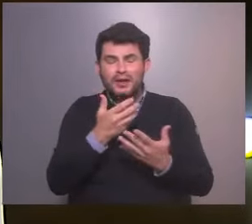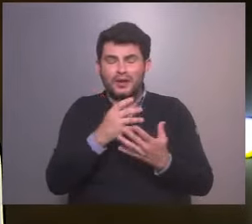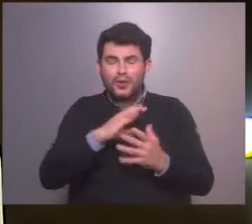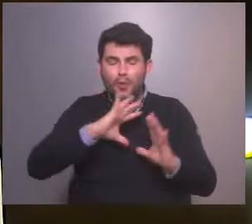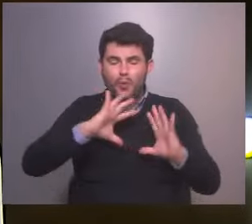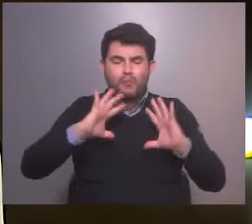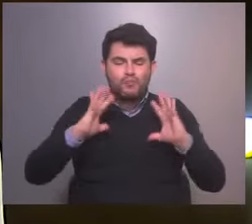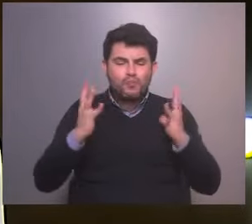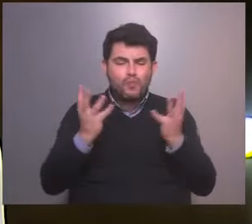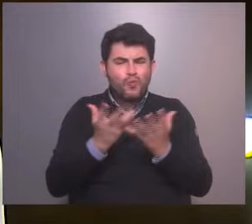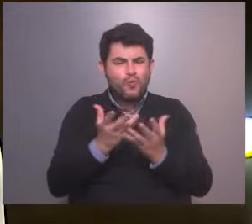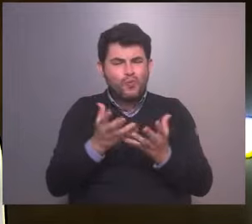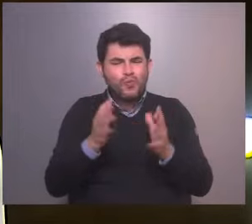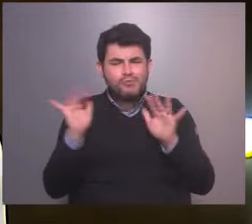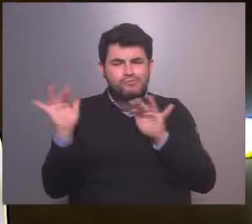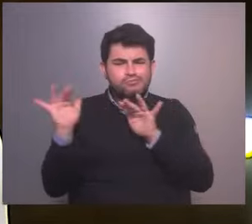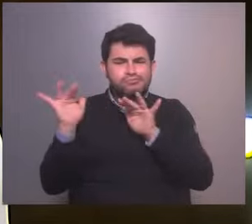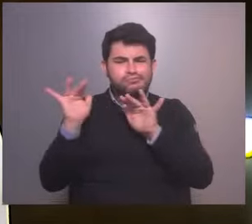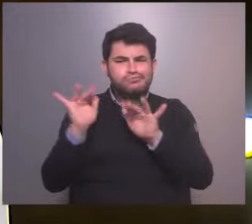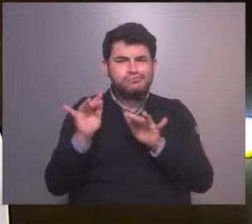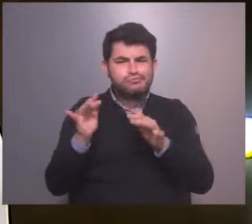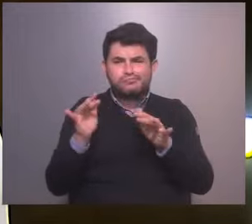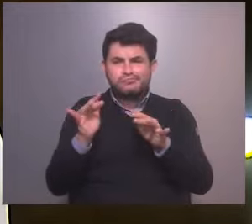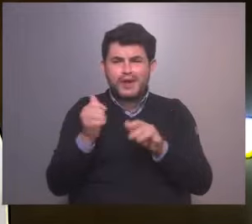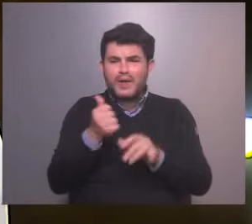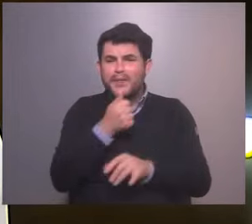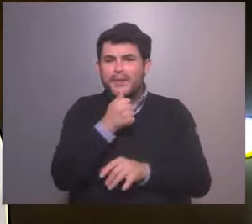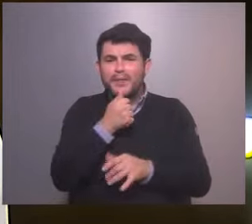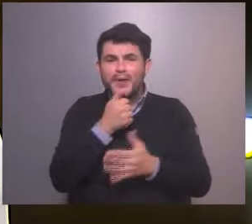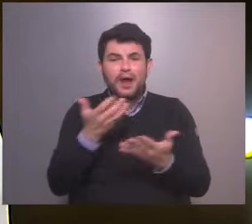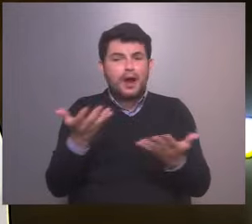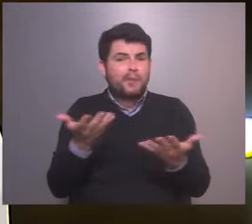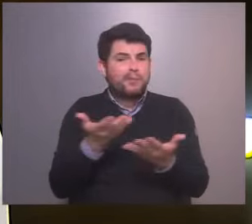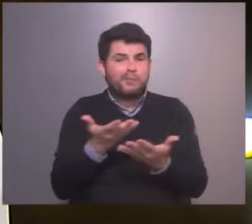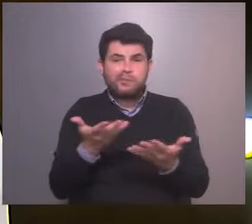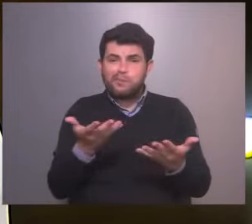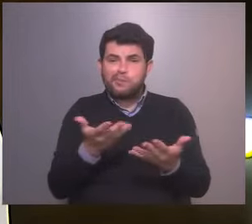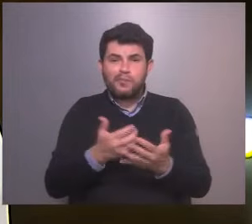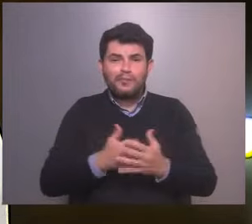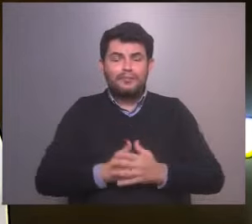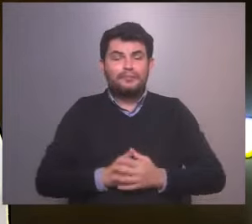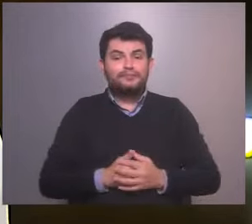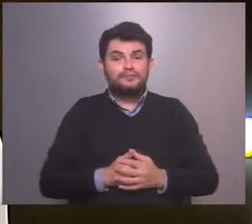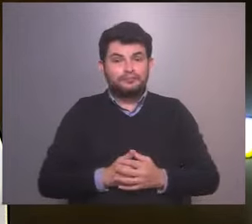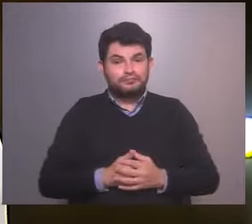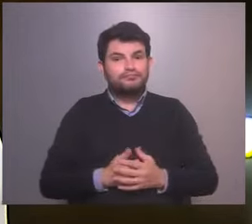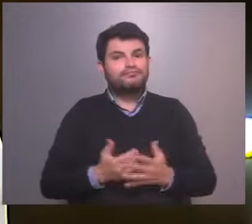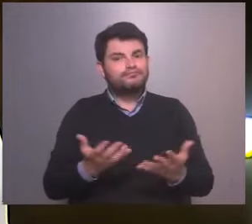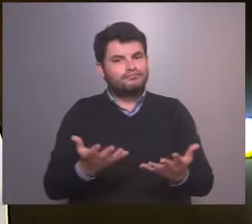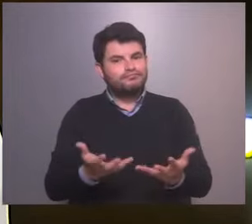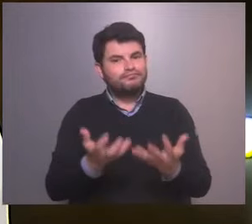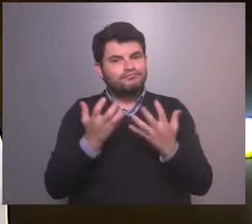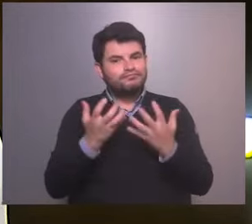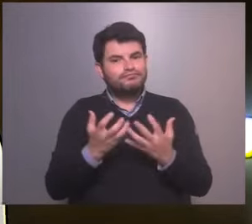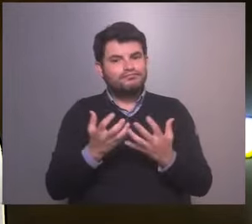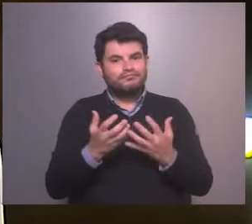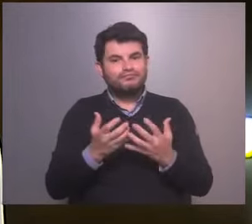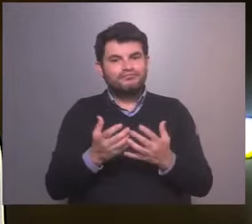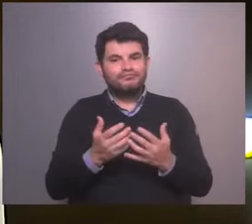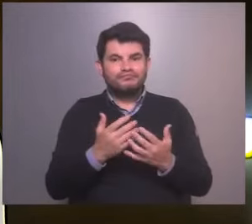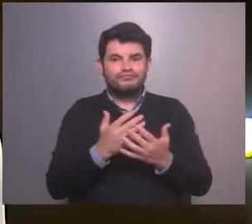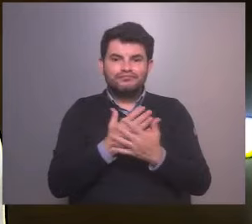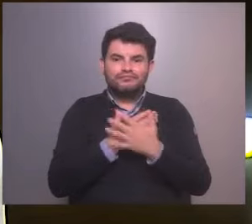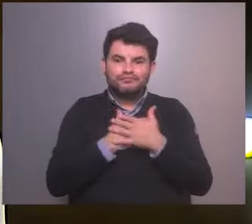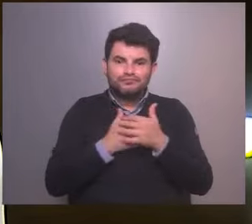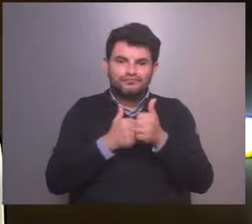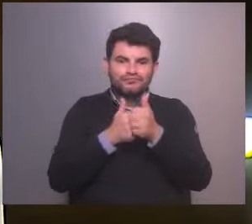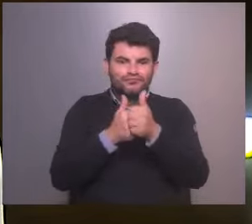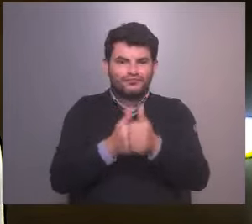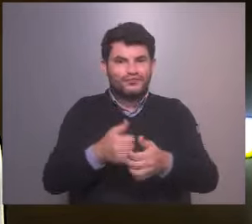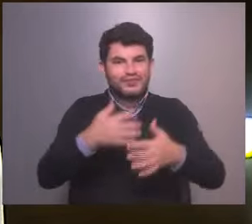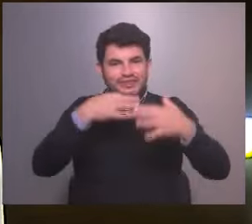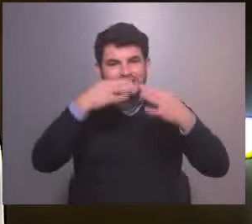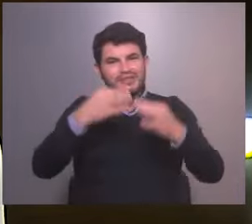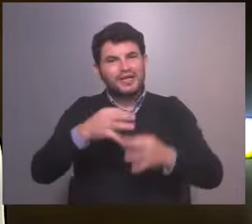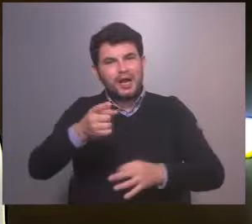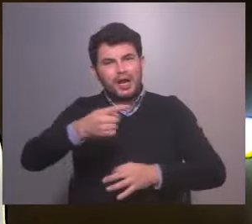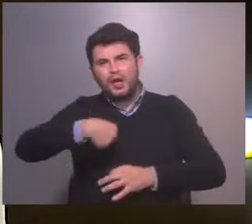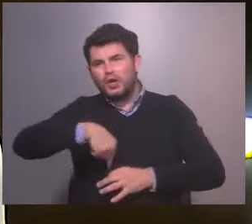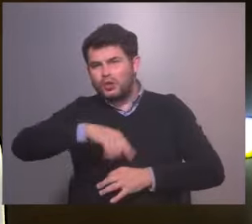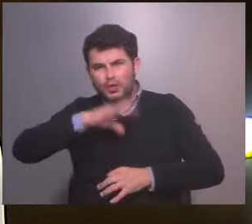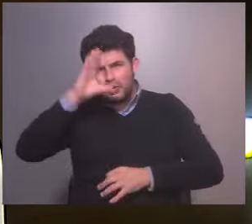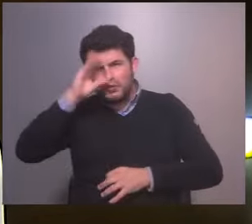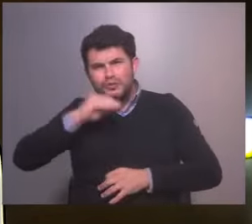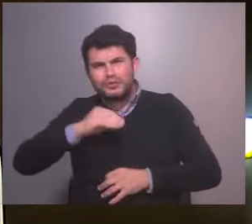Também nós, peregrinos chamados ao encontro da esperança, nos sentimos por vezes injustiçados